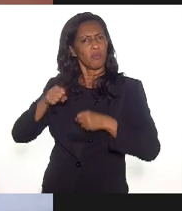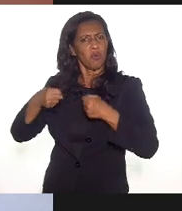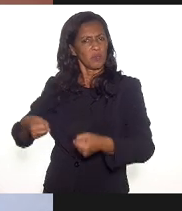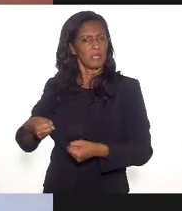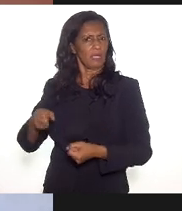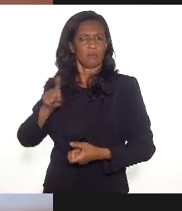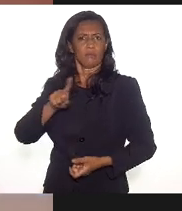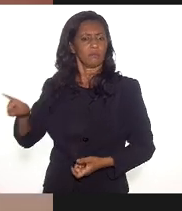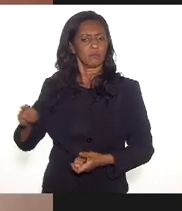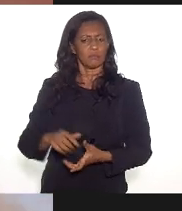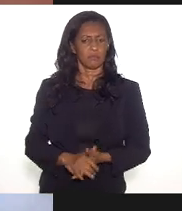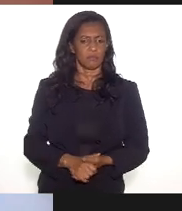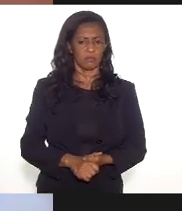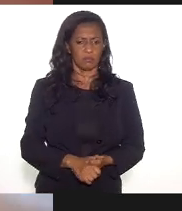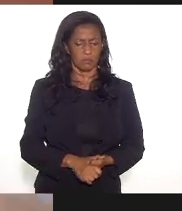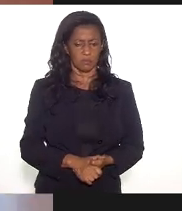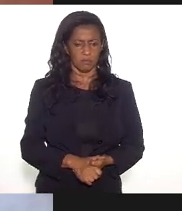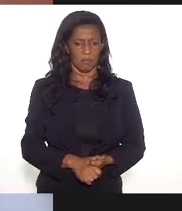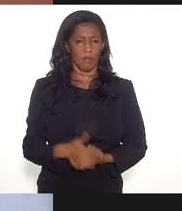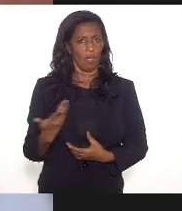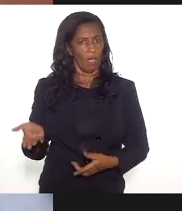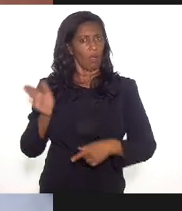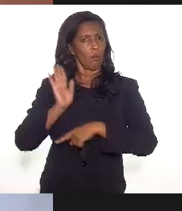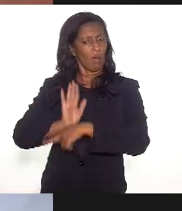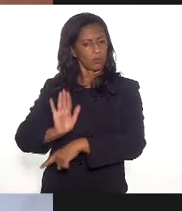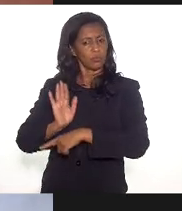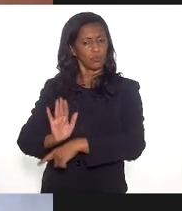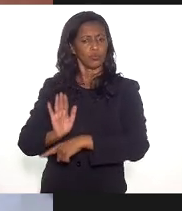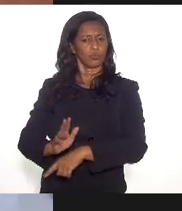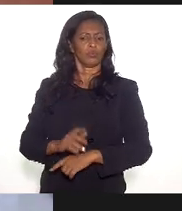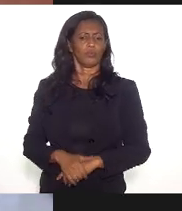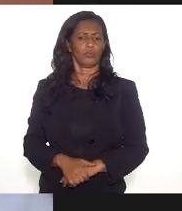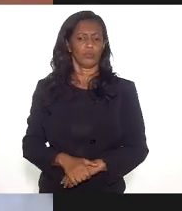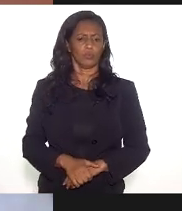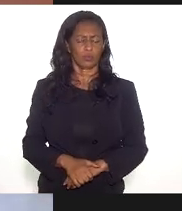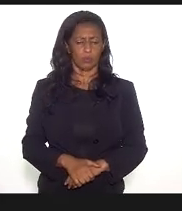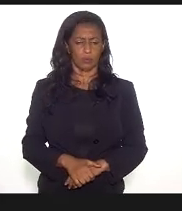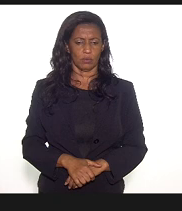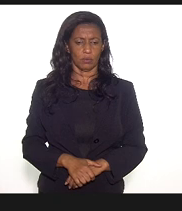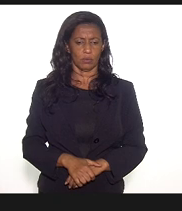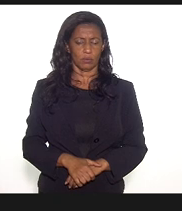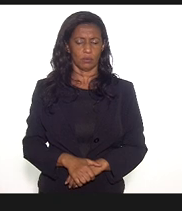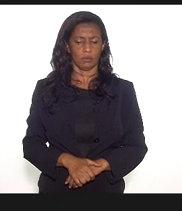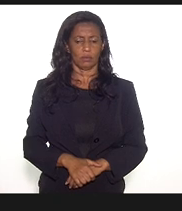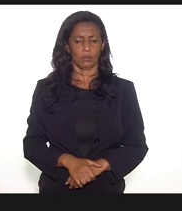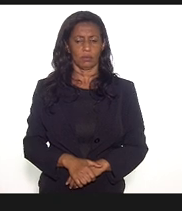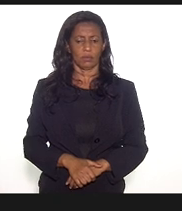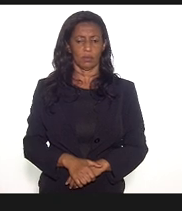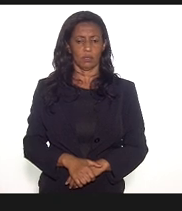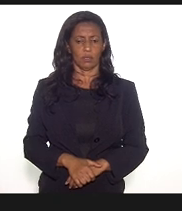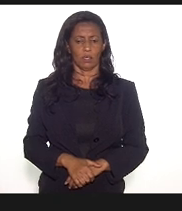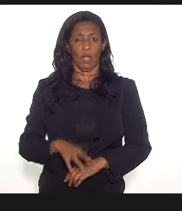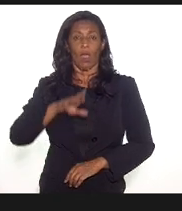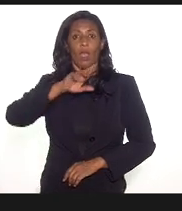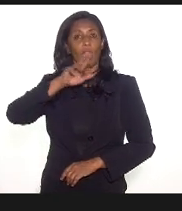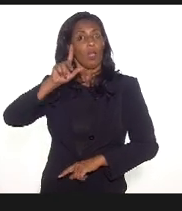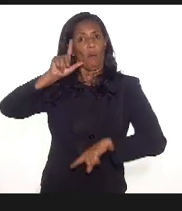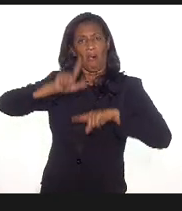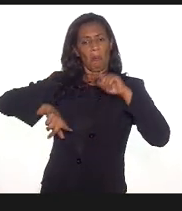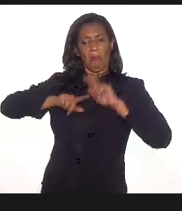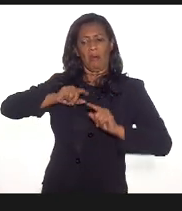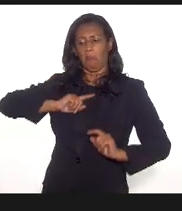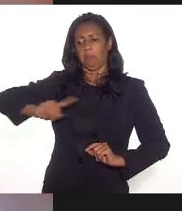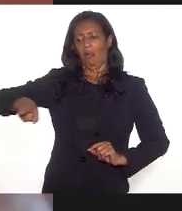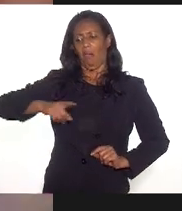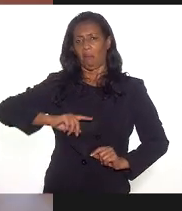É uma ajuda, né? É e não é confinamento também. Não é confinamento.